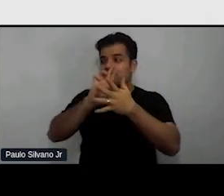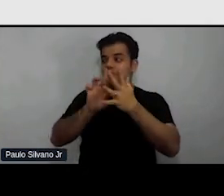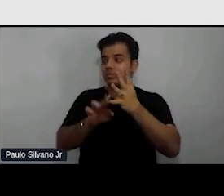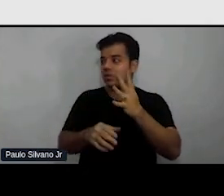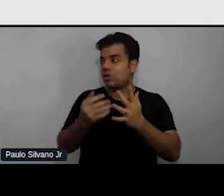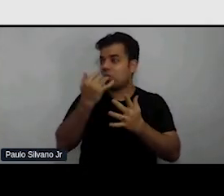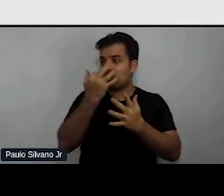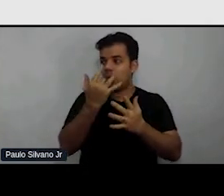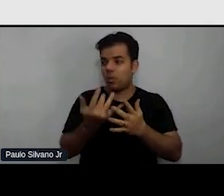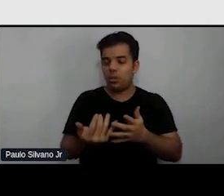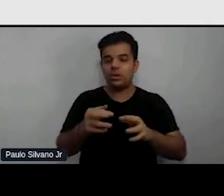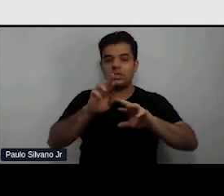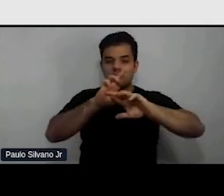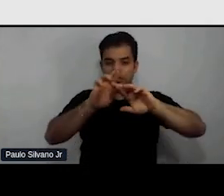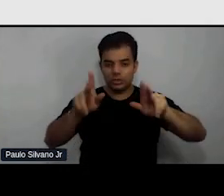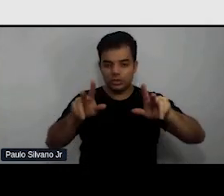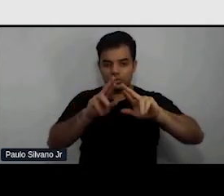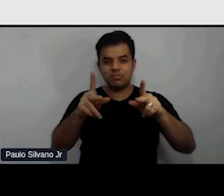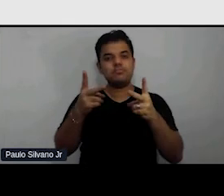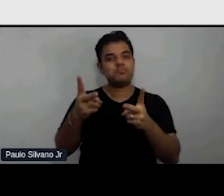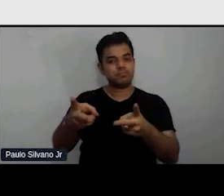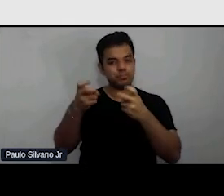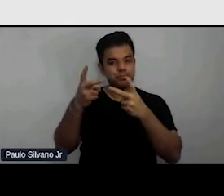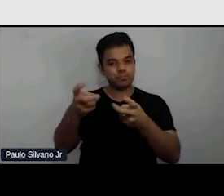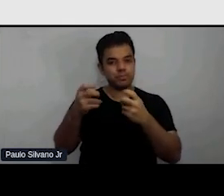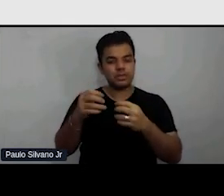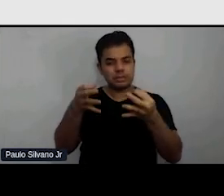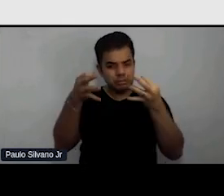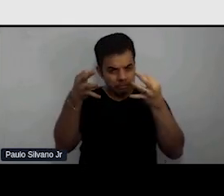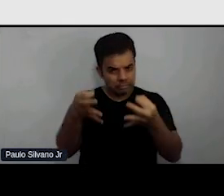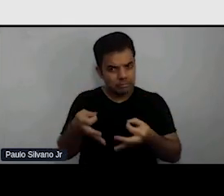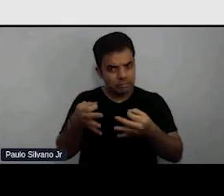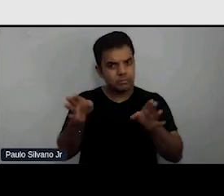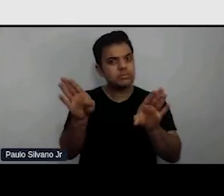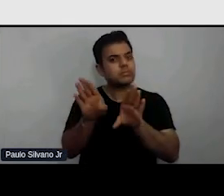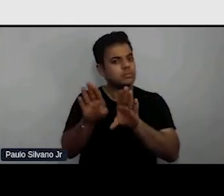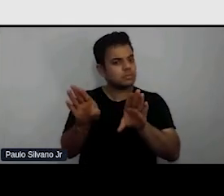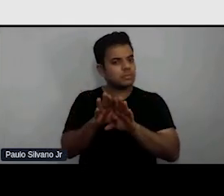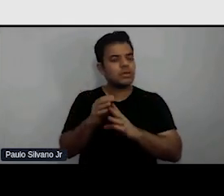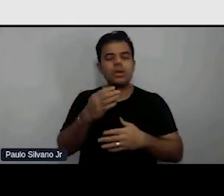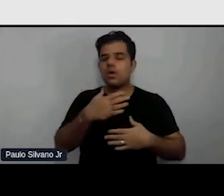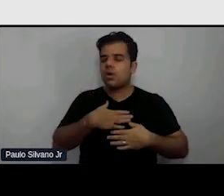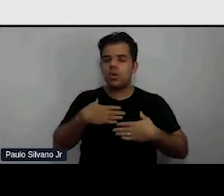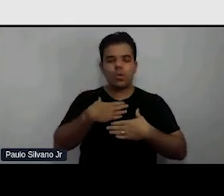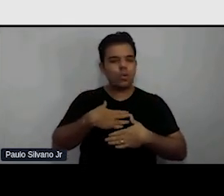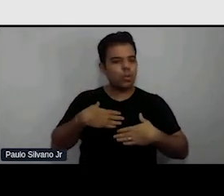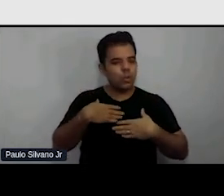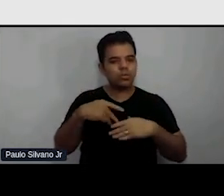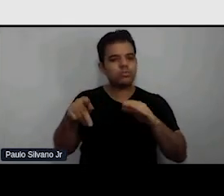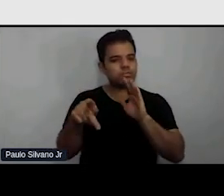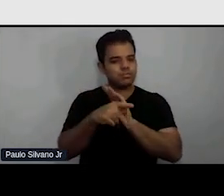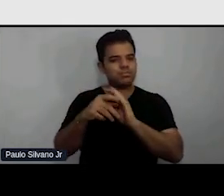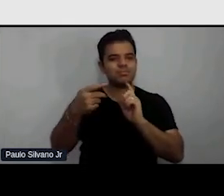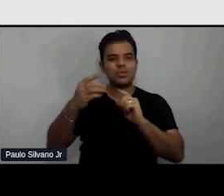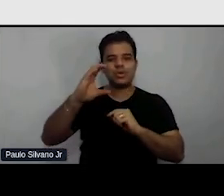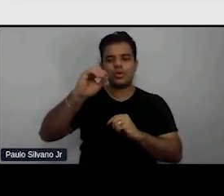difícil distinção, se está tudo certo. Eu gosto muito do Color Blindness.